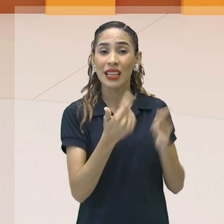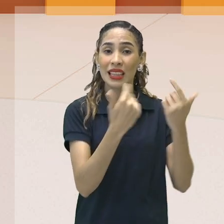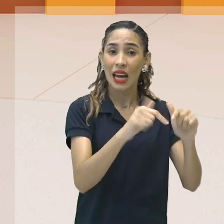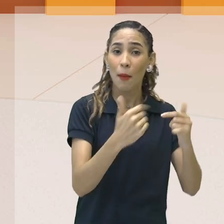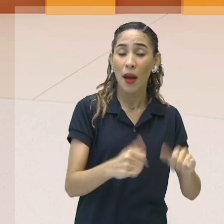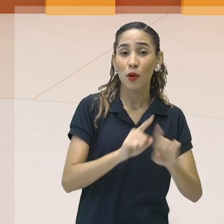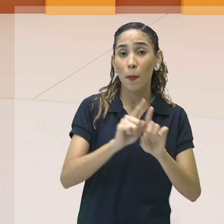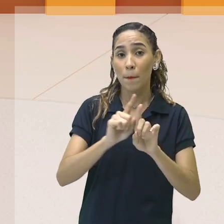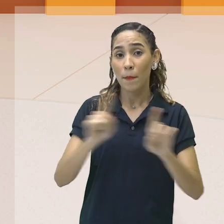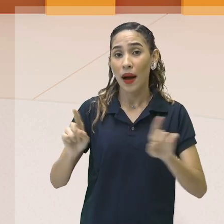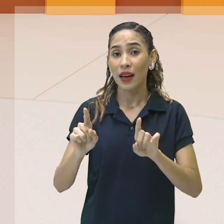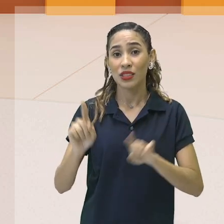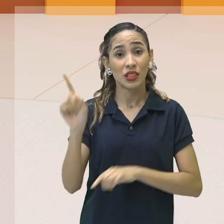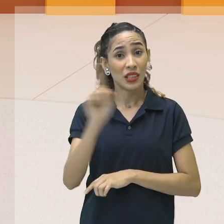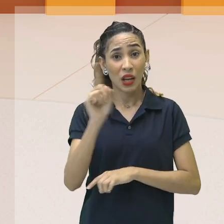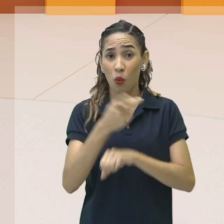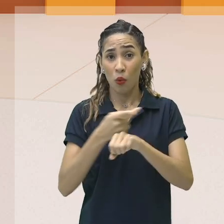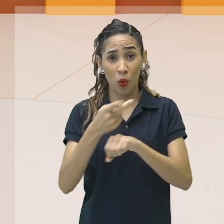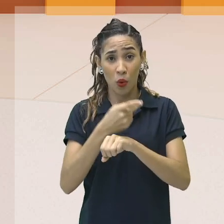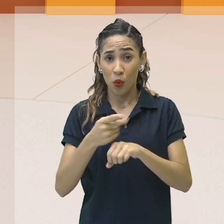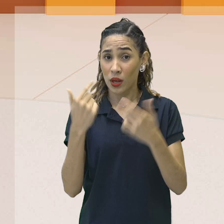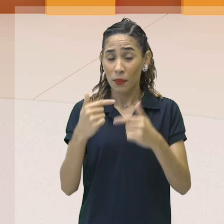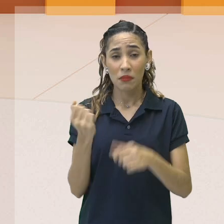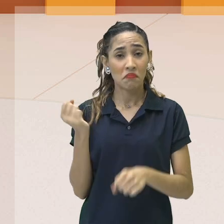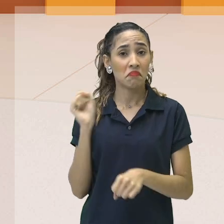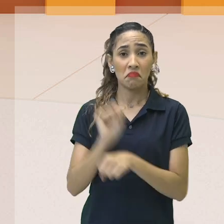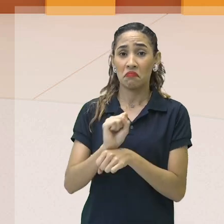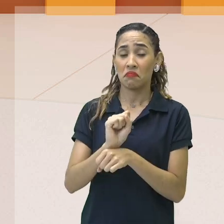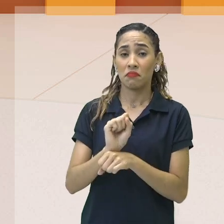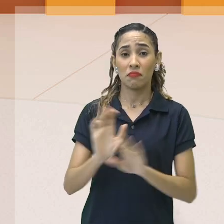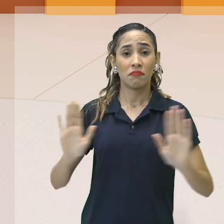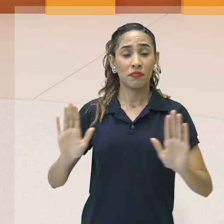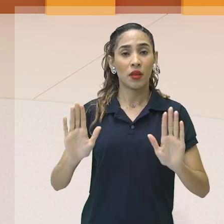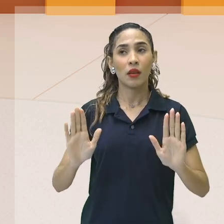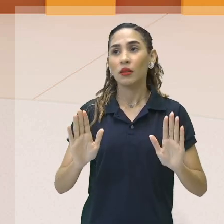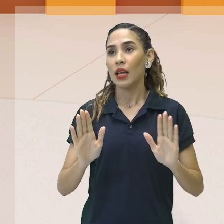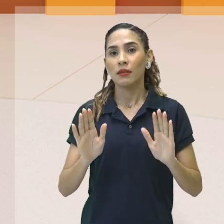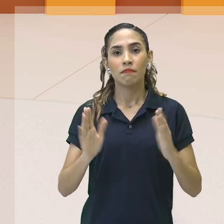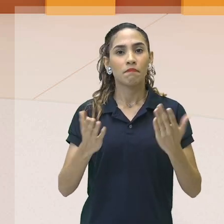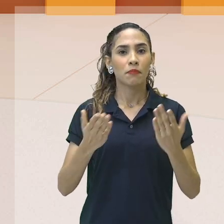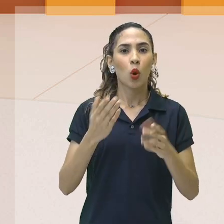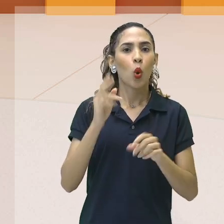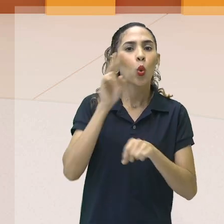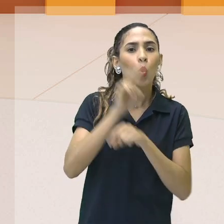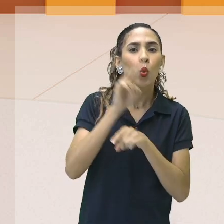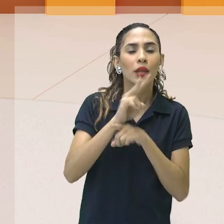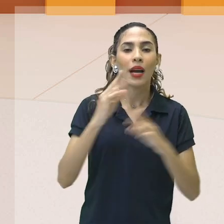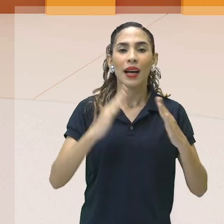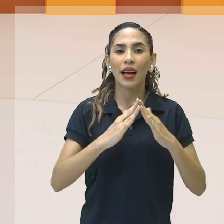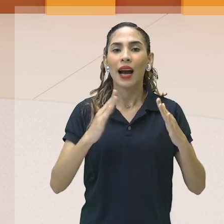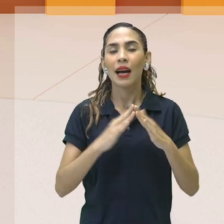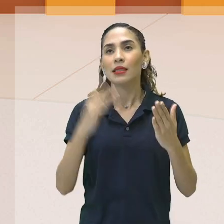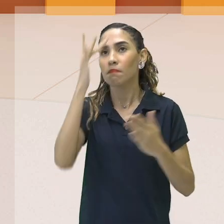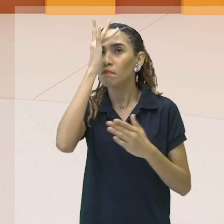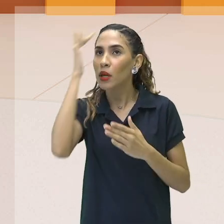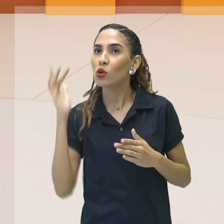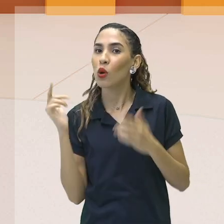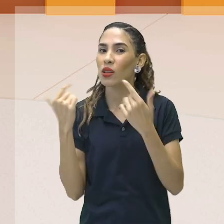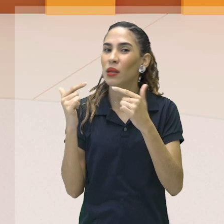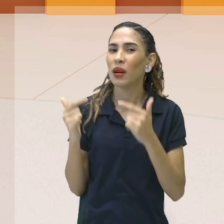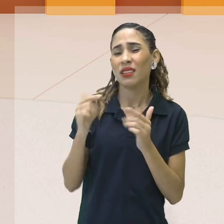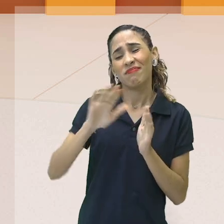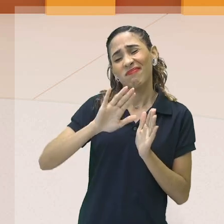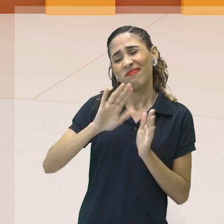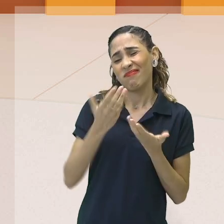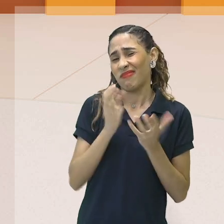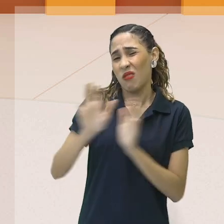está procurando emprego. Ela parou de procurar emprego. Dona de casa, né? Gente que trabalha ali, já não quer mais trabalhar, pessoas